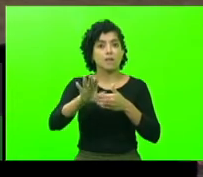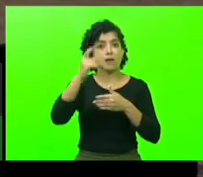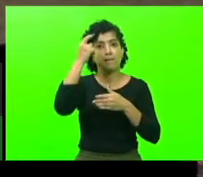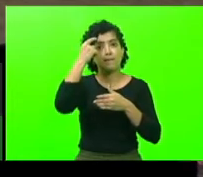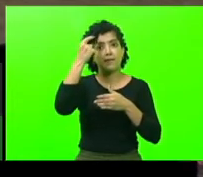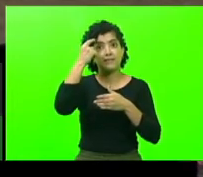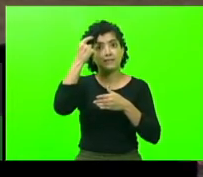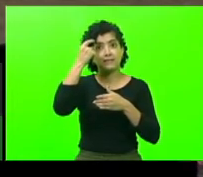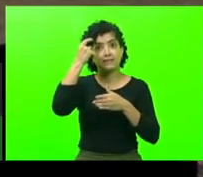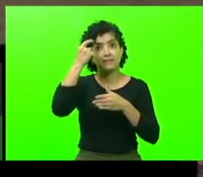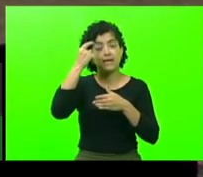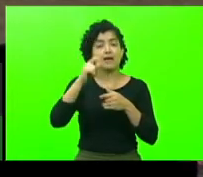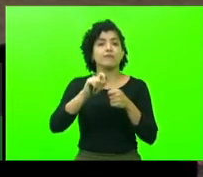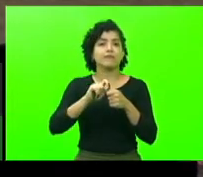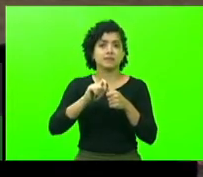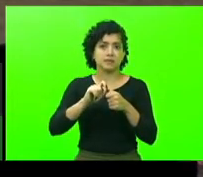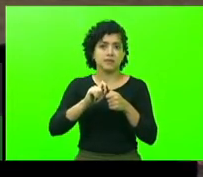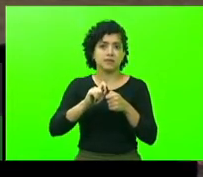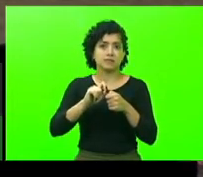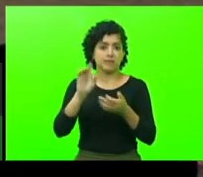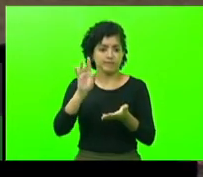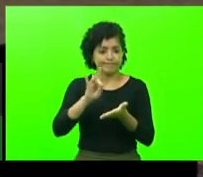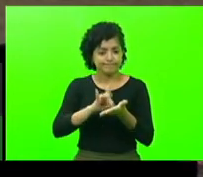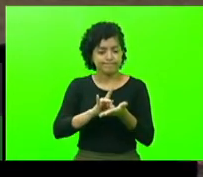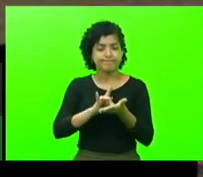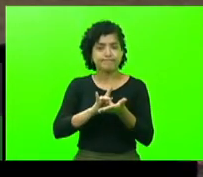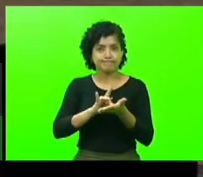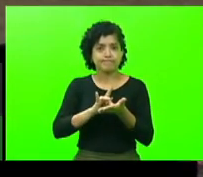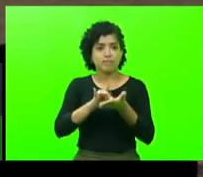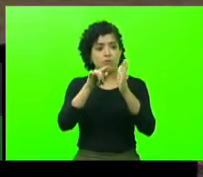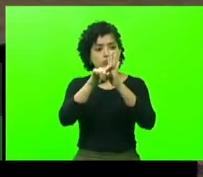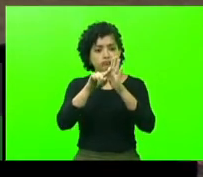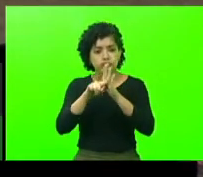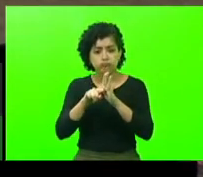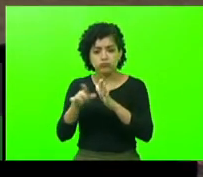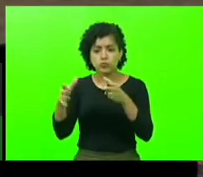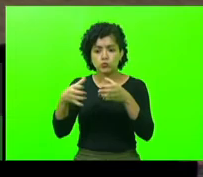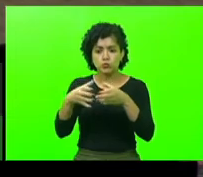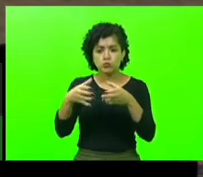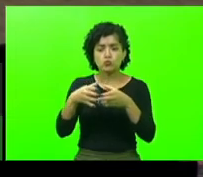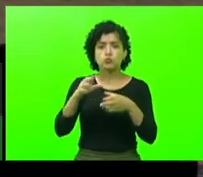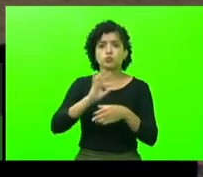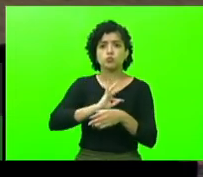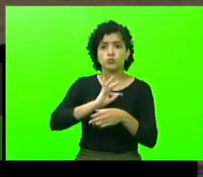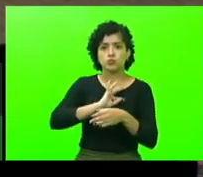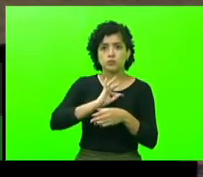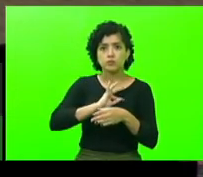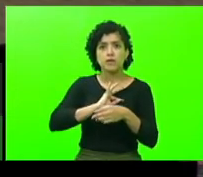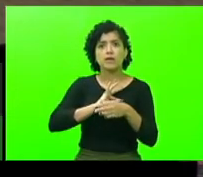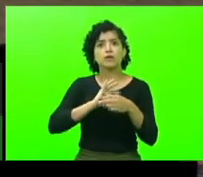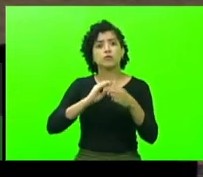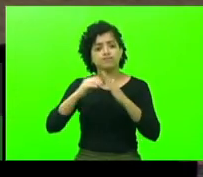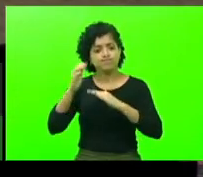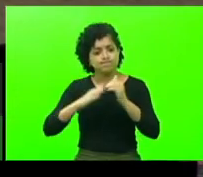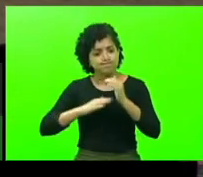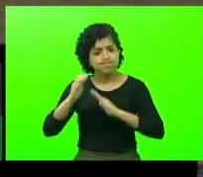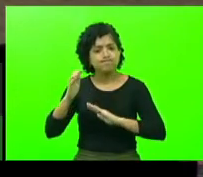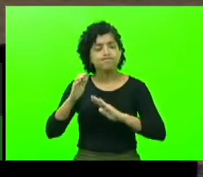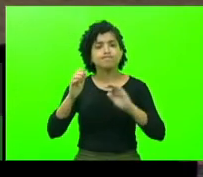pensar, mas fazer, levantar esses estudos com uma equipe técnica e praticar